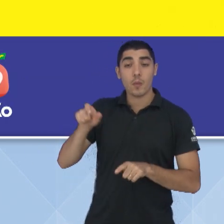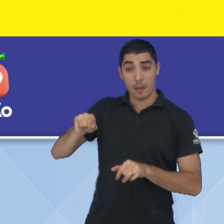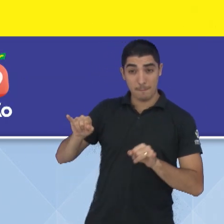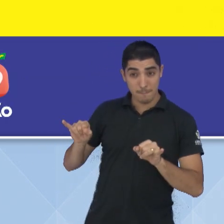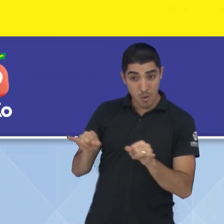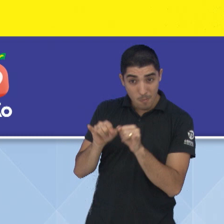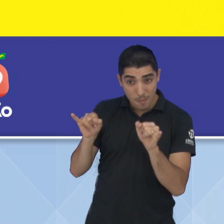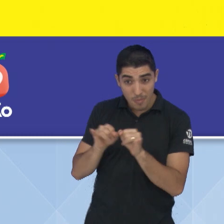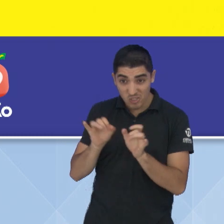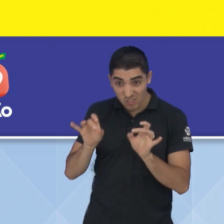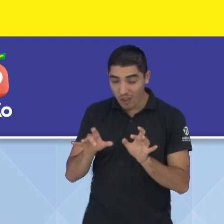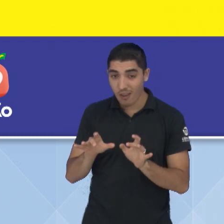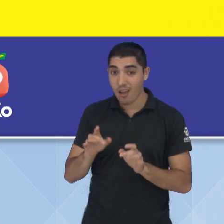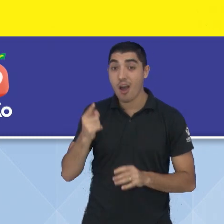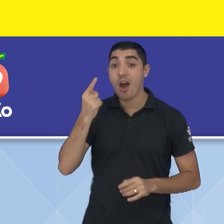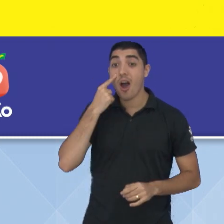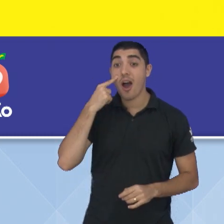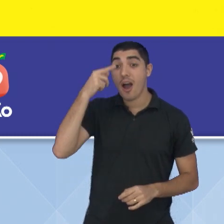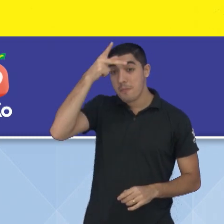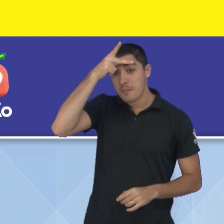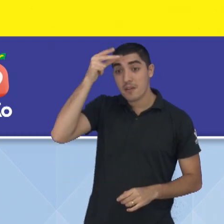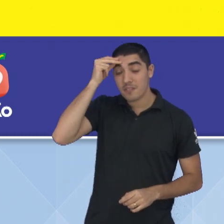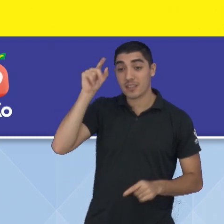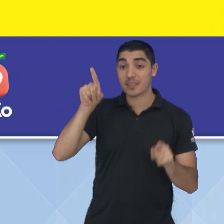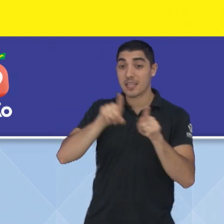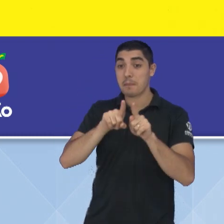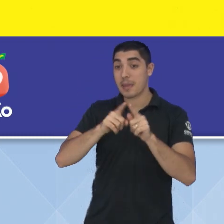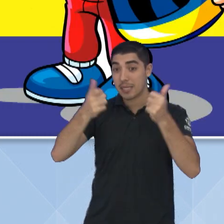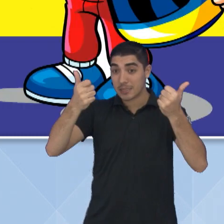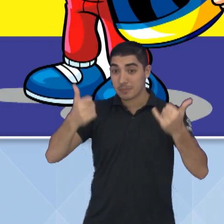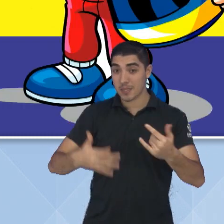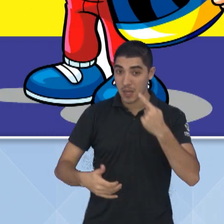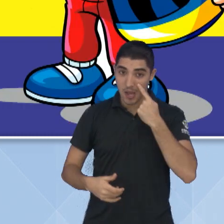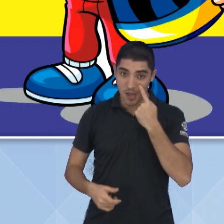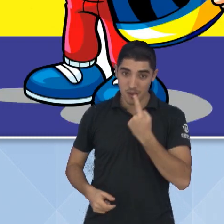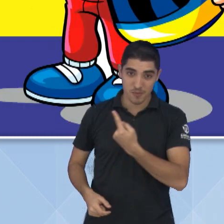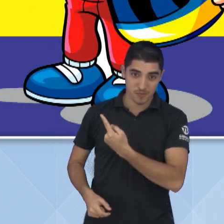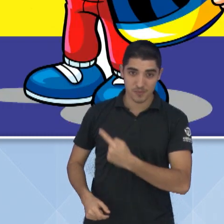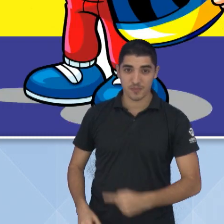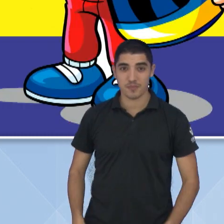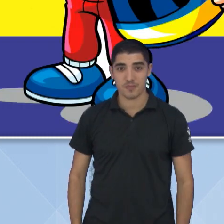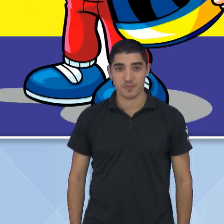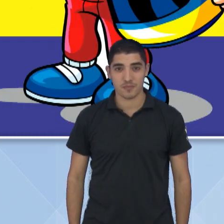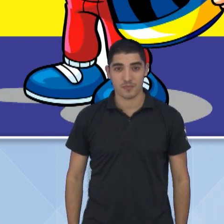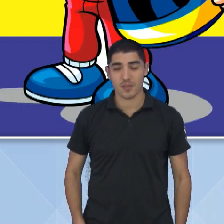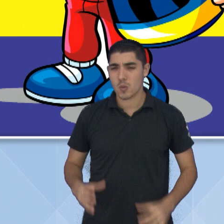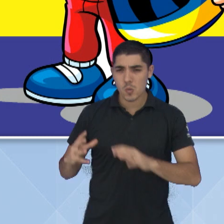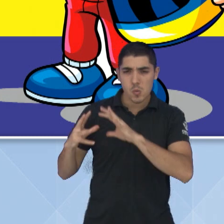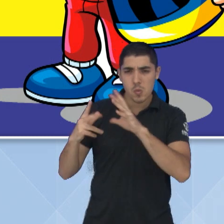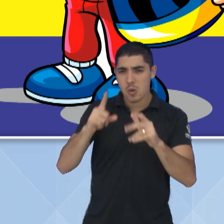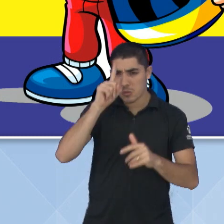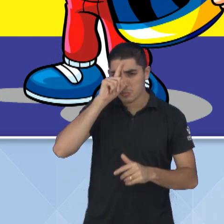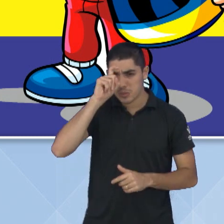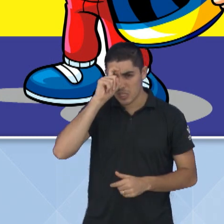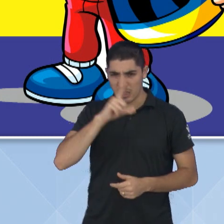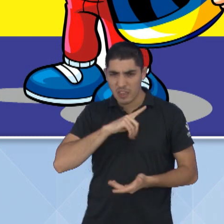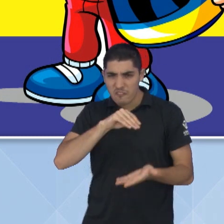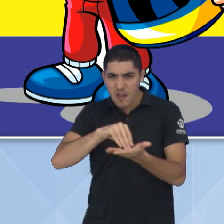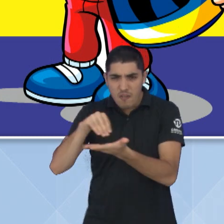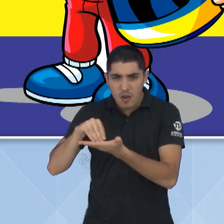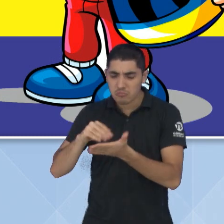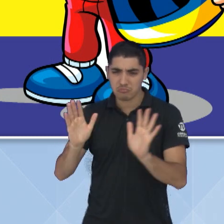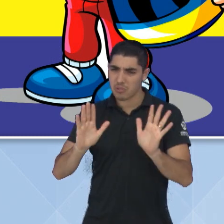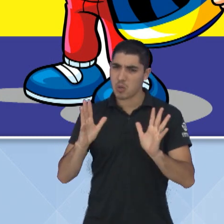aí. Veja que o prefeito da Cidade Inteligente disse na mesma live. Próximo. Os nossos hospitais aqui não estão com falta de vaga. Estão tudo